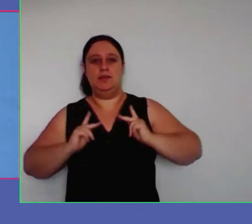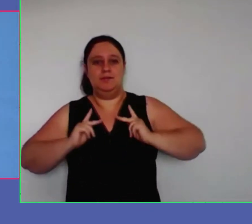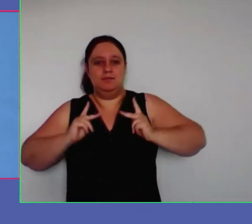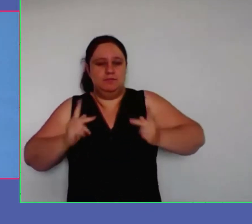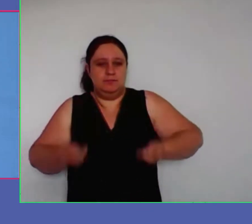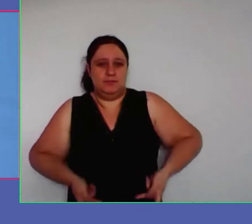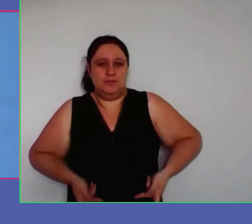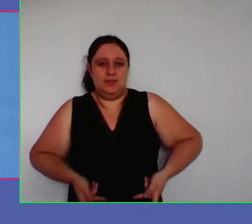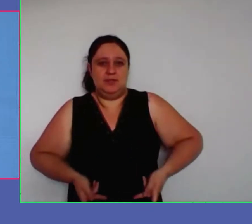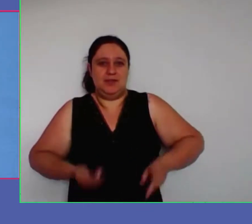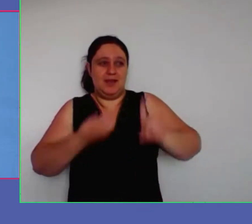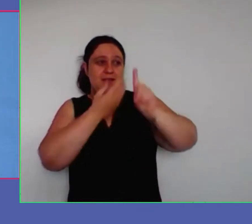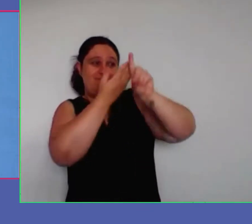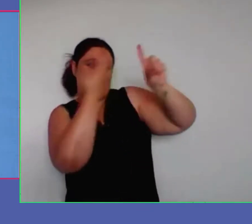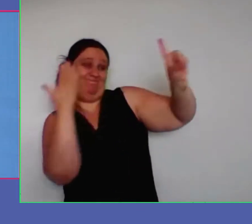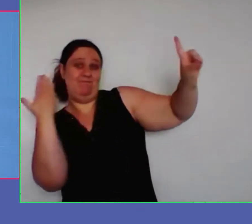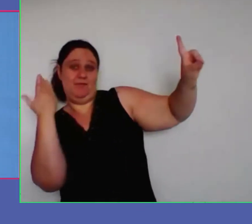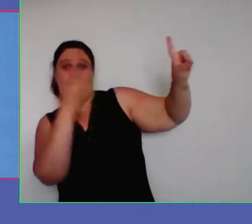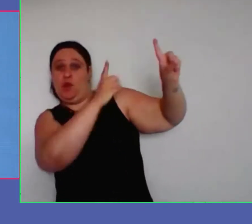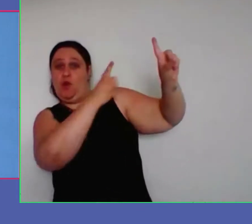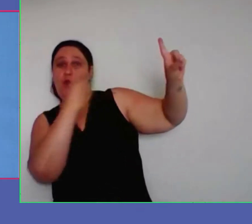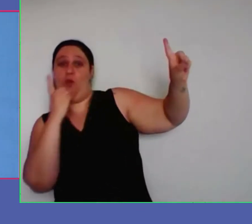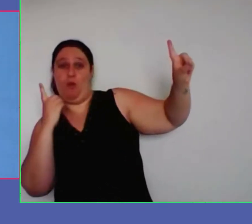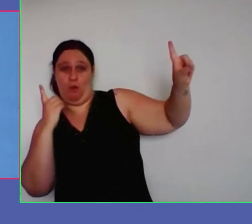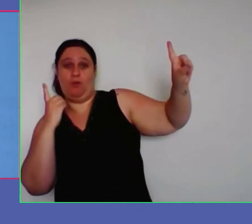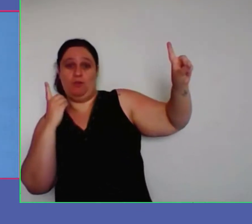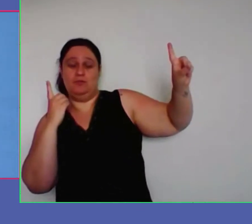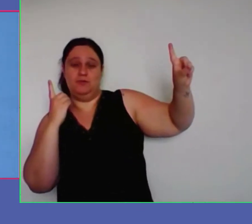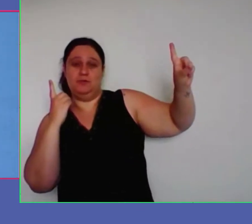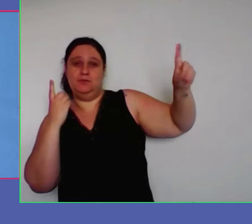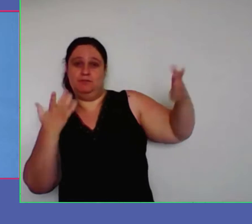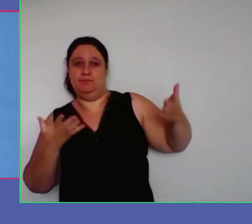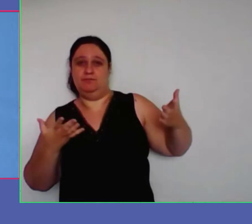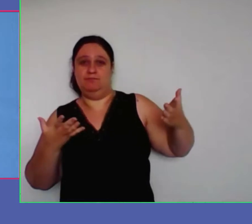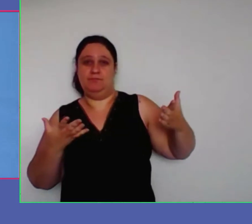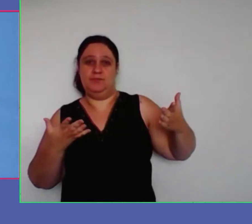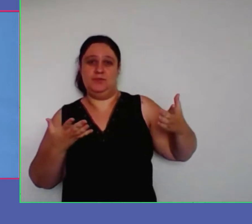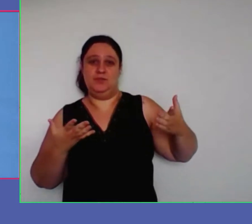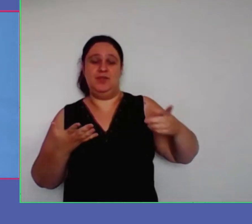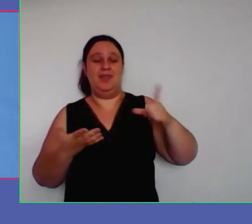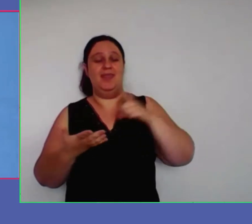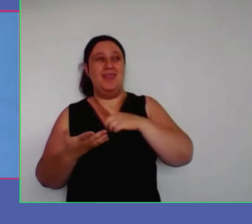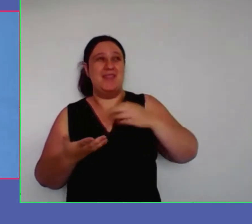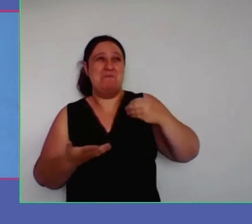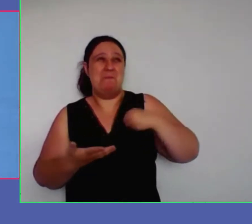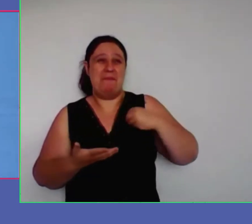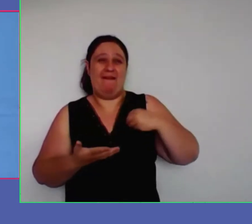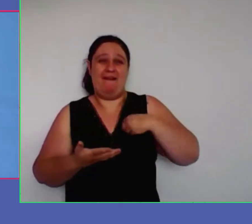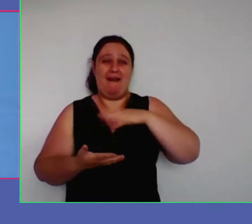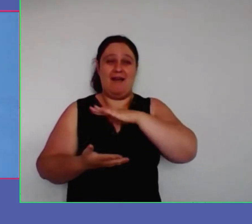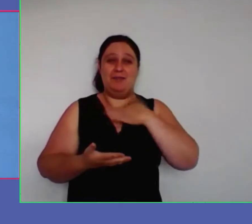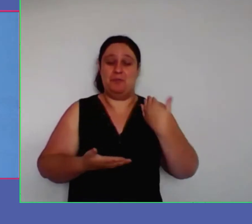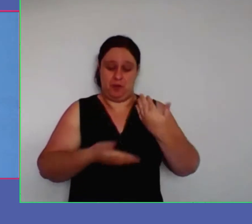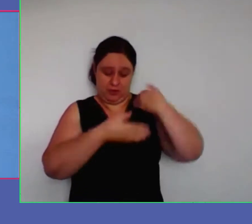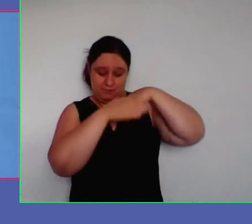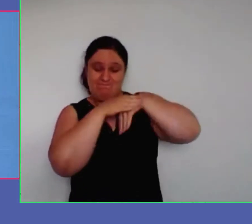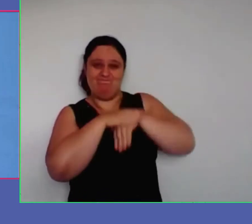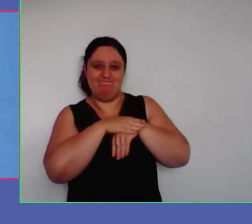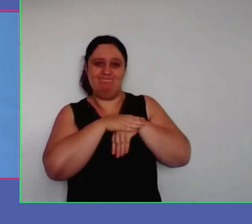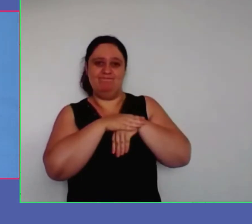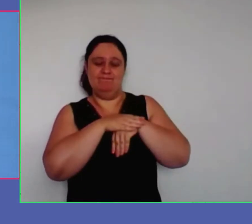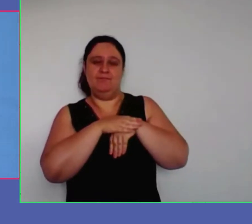de Deus, foi corrompido pelo pecado e pela morte, e o homem